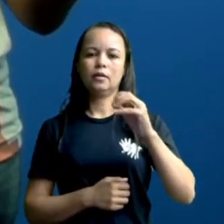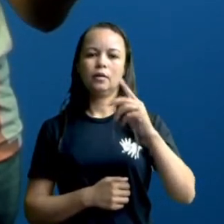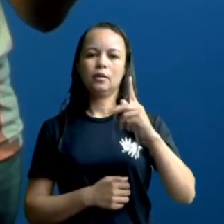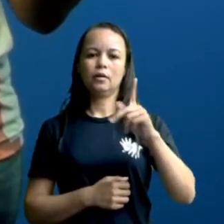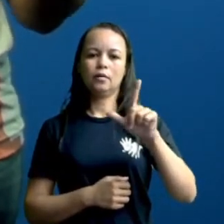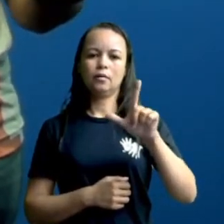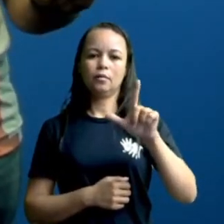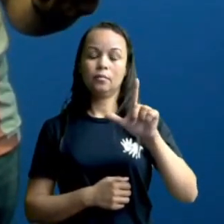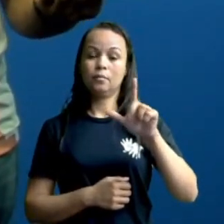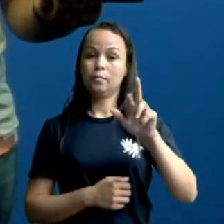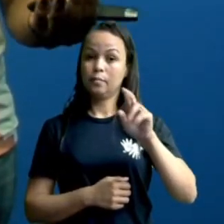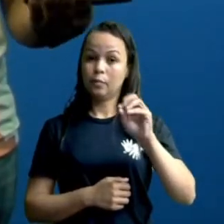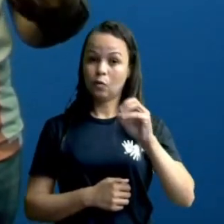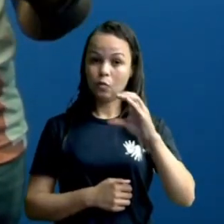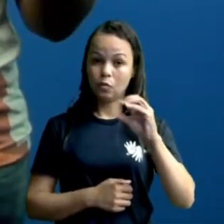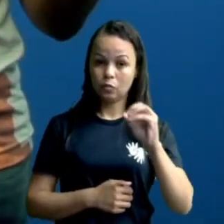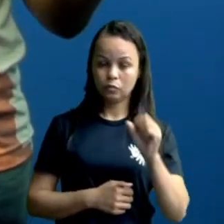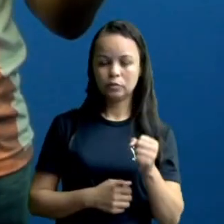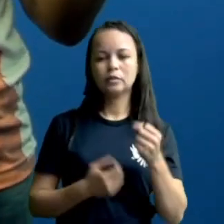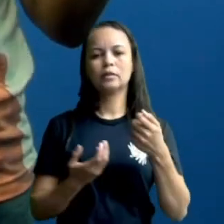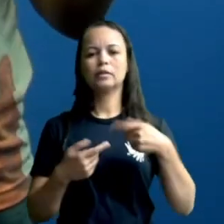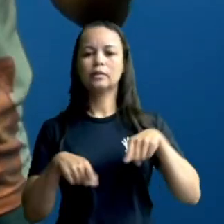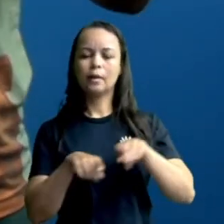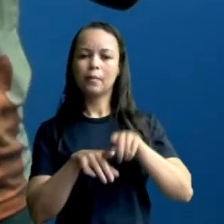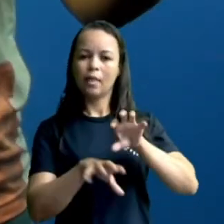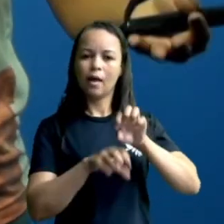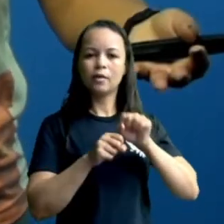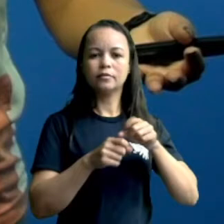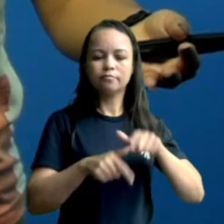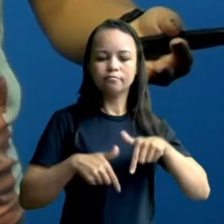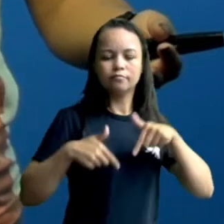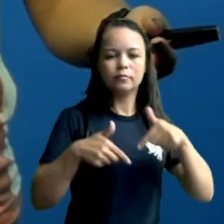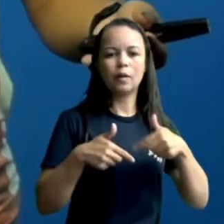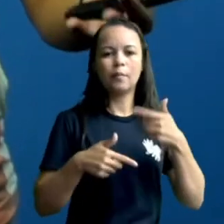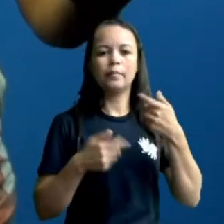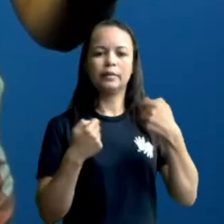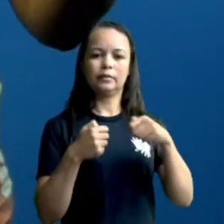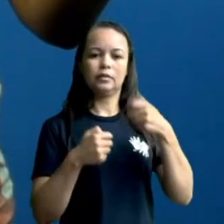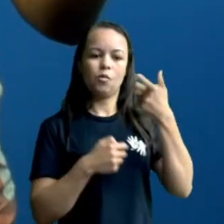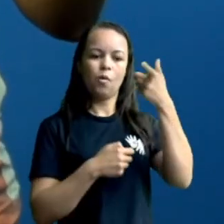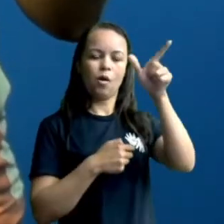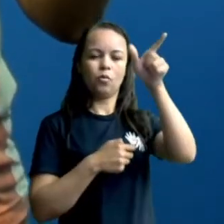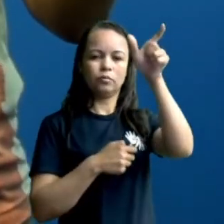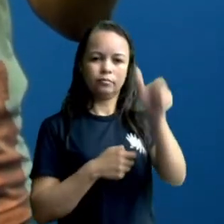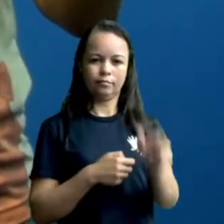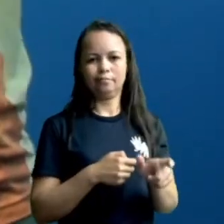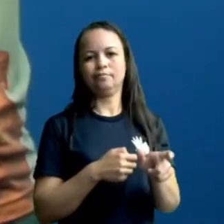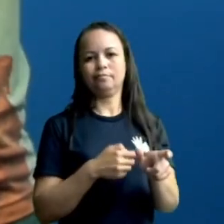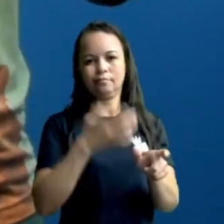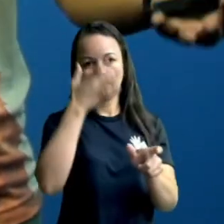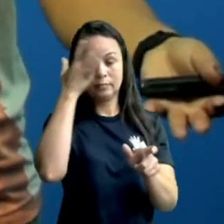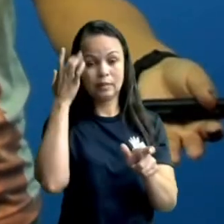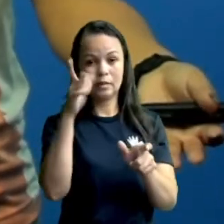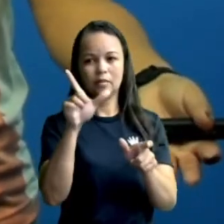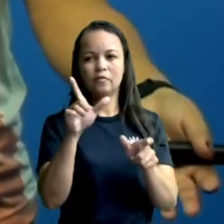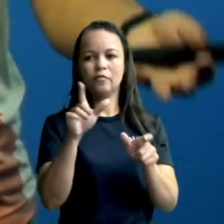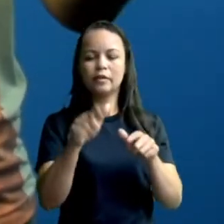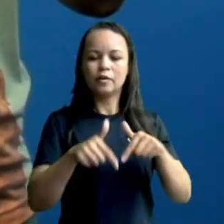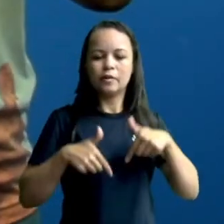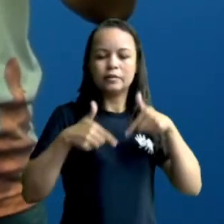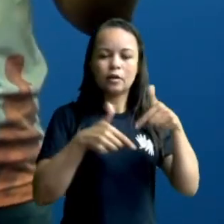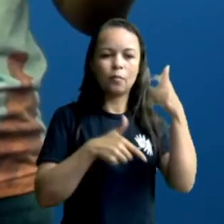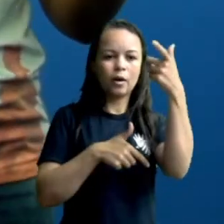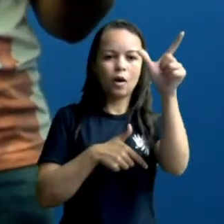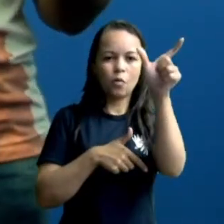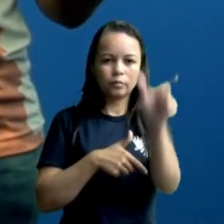faz e recebe a ação do verbo também, mas aí a gente precisa de uma outra pessoa, porque a gente faz a ação para outra pessoa e